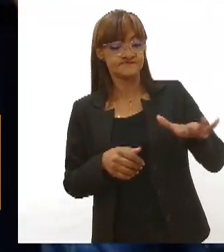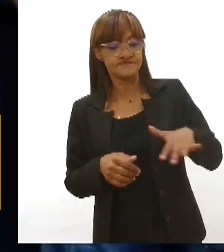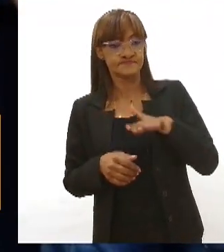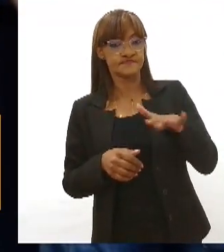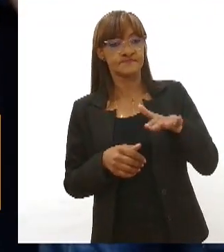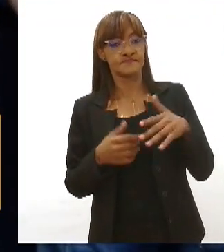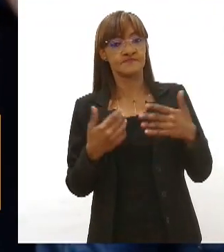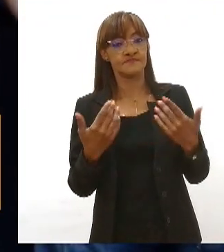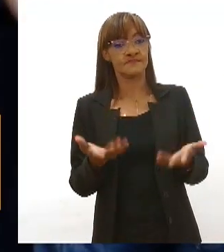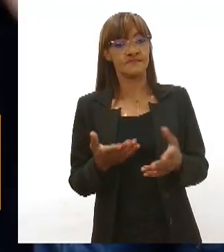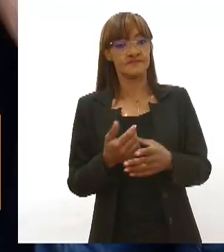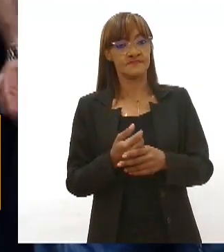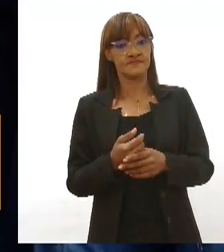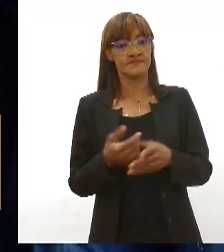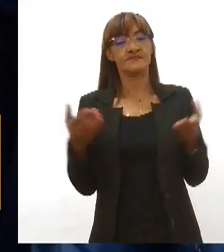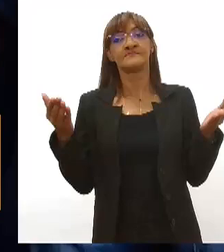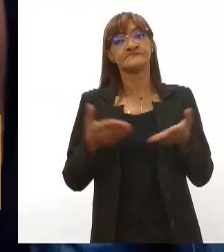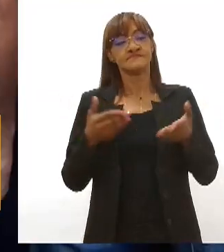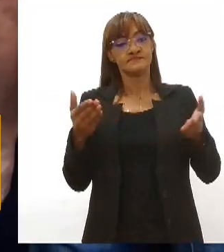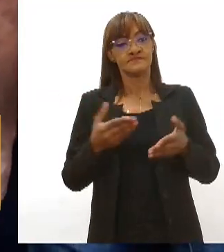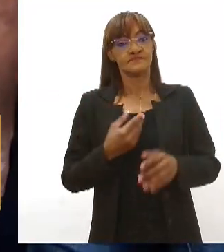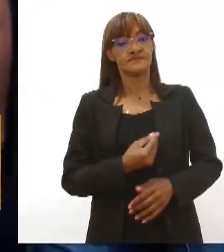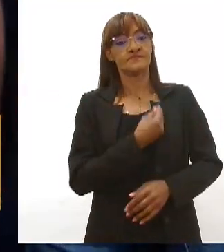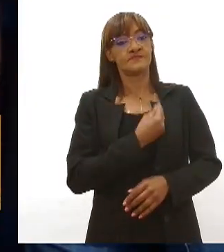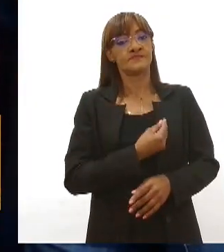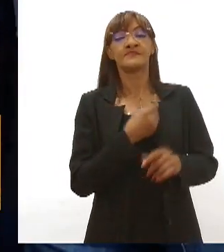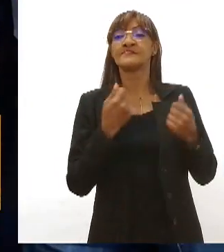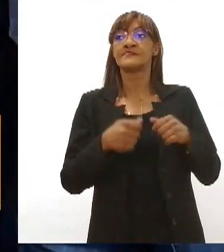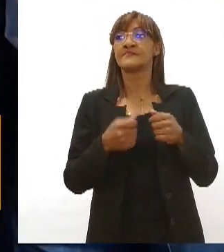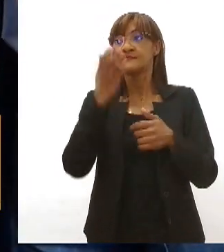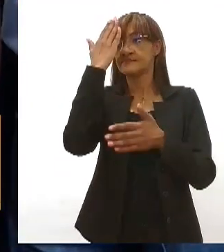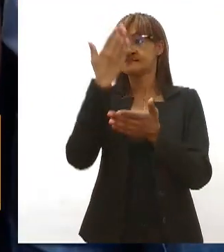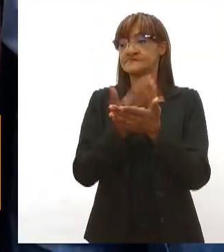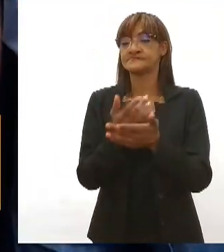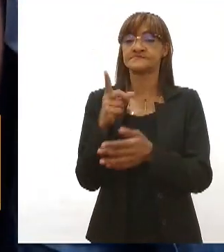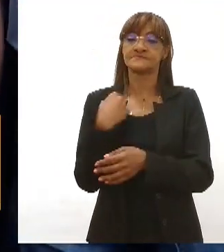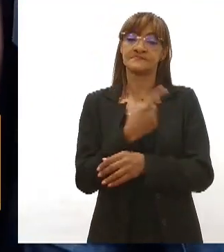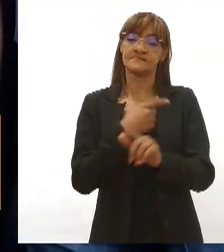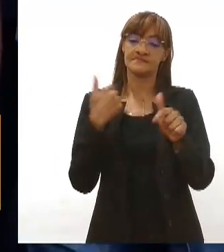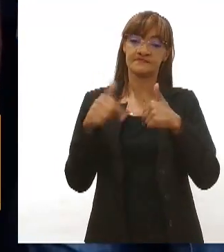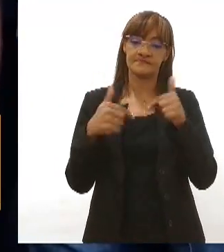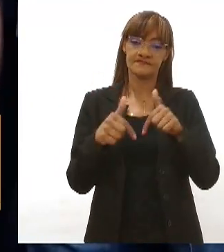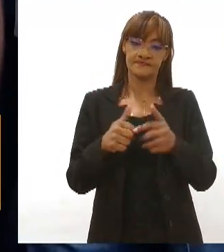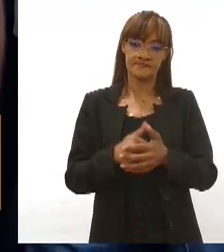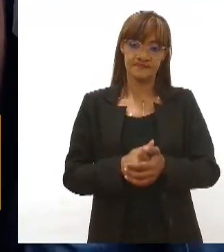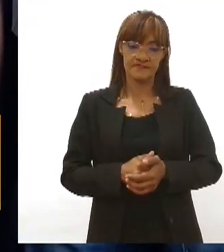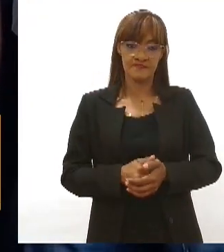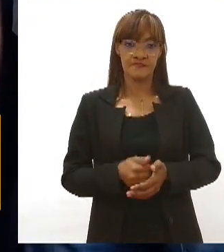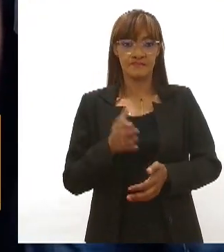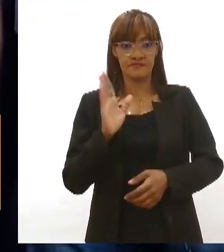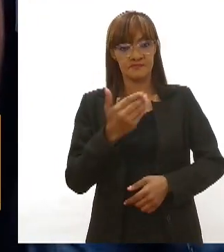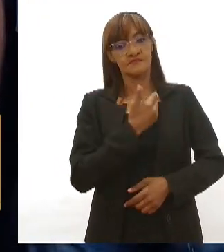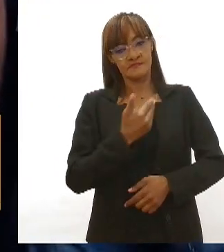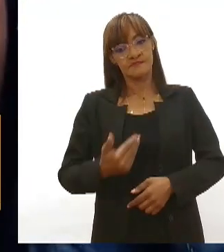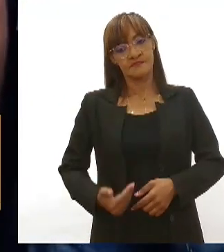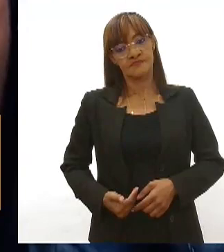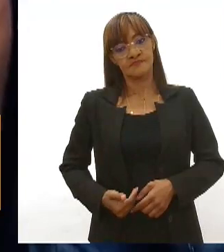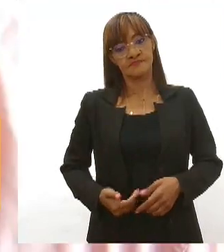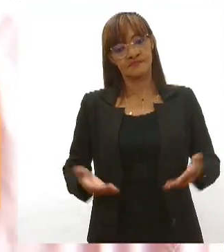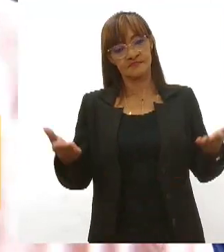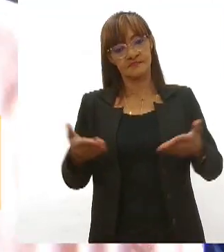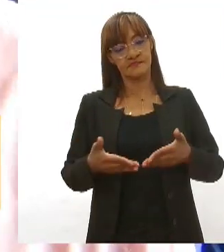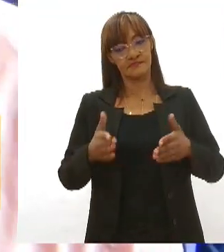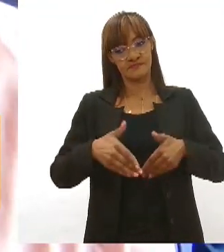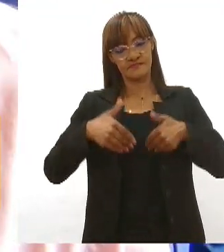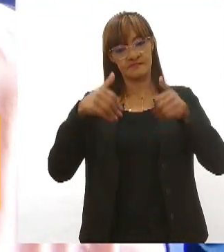gente não pode deixar de prestigiar quem acreditou no nosso trabalho, mas principalmente o governo que está levando melhorias para o nosso